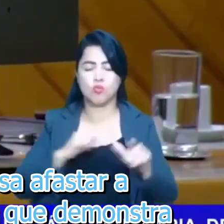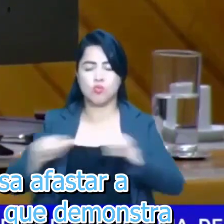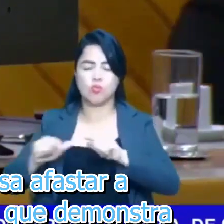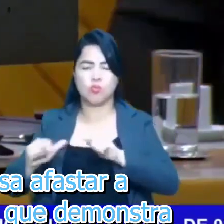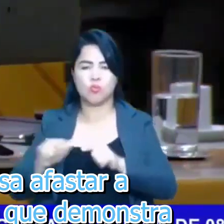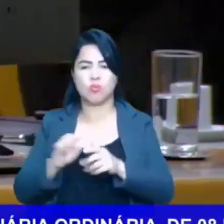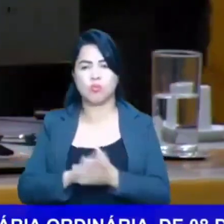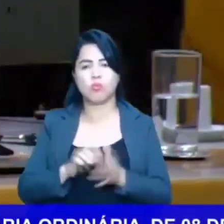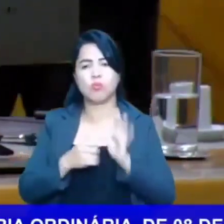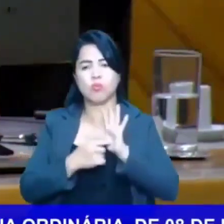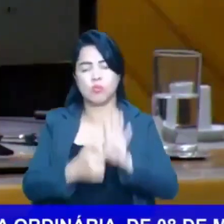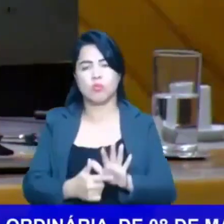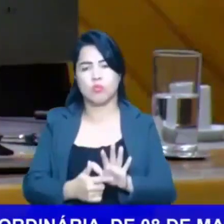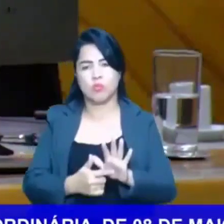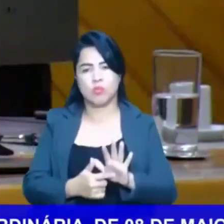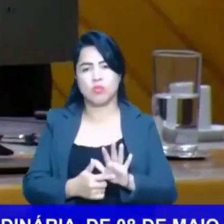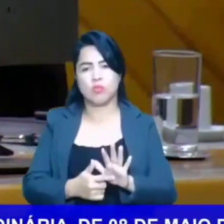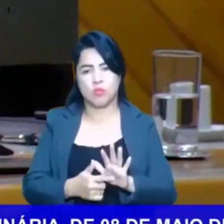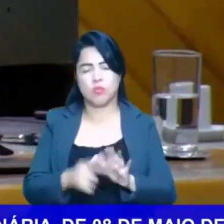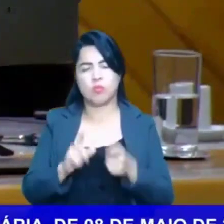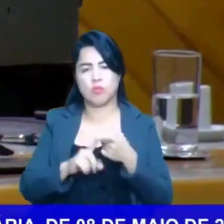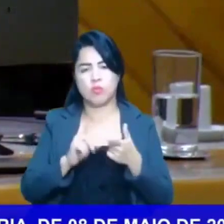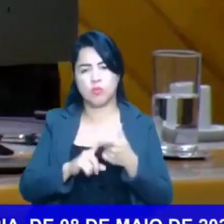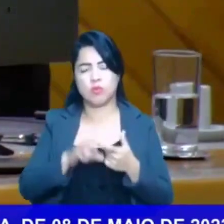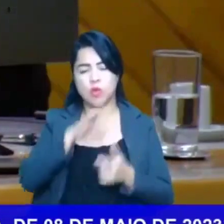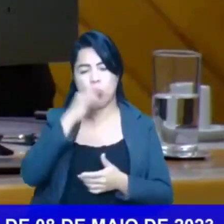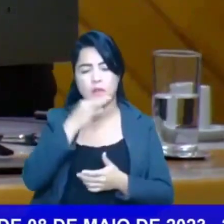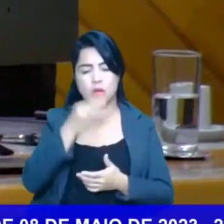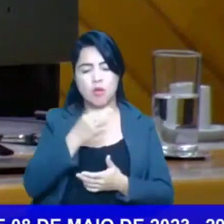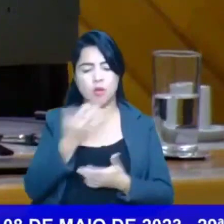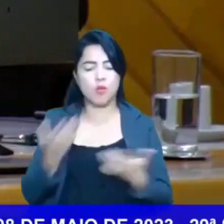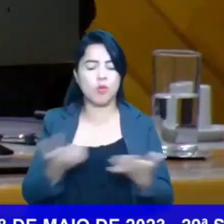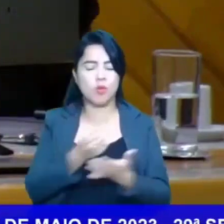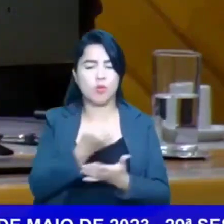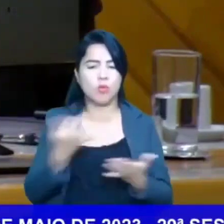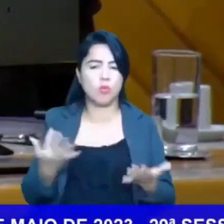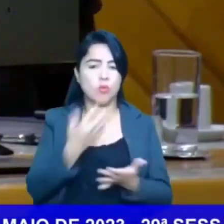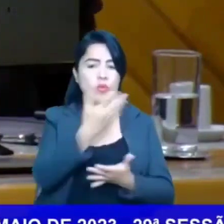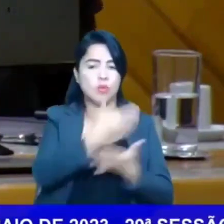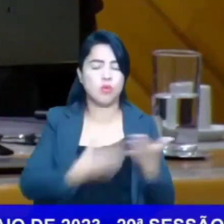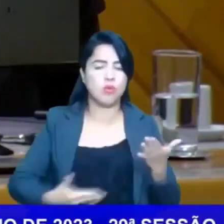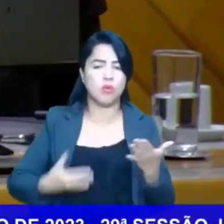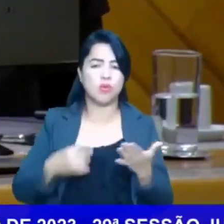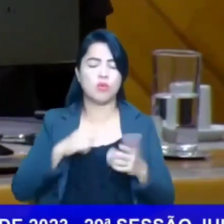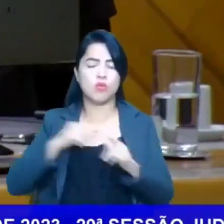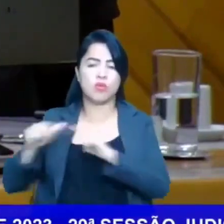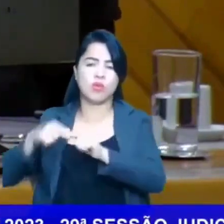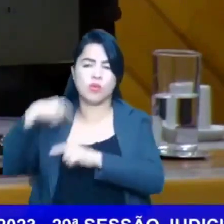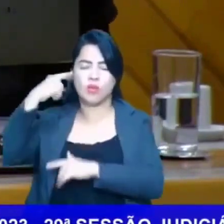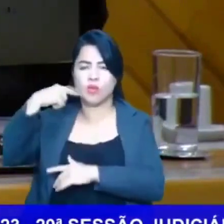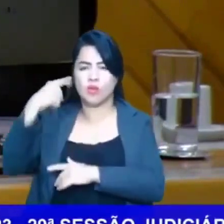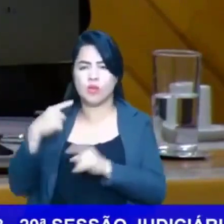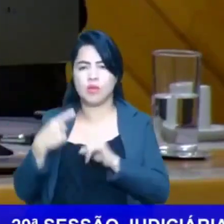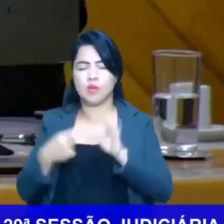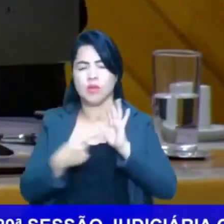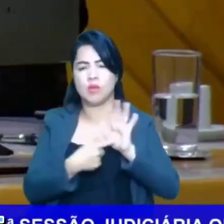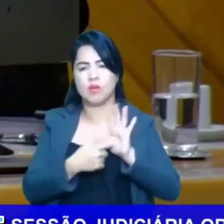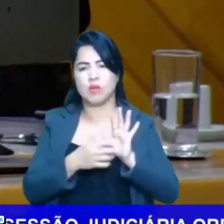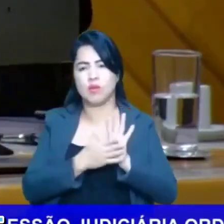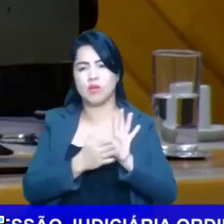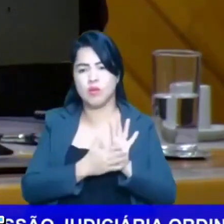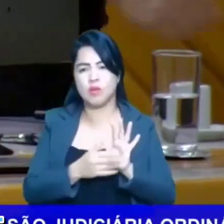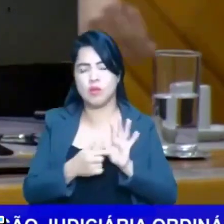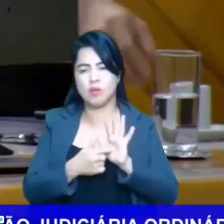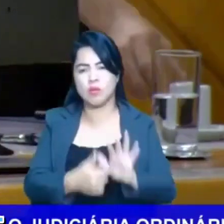trabalho, o que demonstra de forma inequívoca o injustificável valor pago a título de prestação de serviços advocatícios, aferir a eficiência